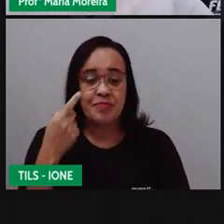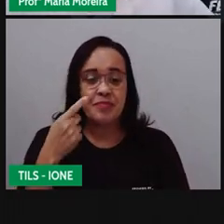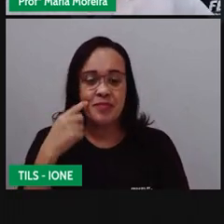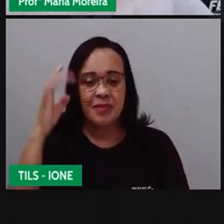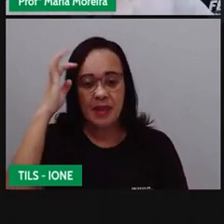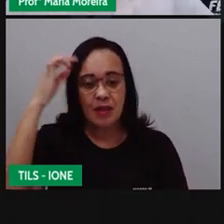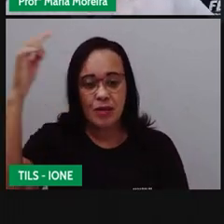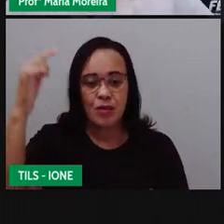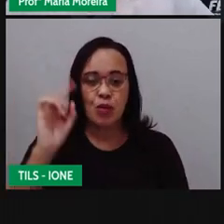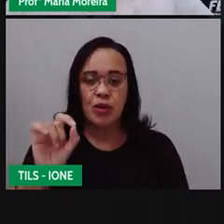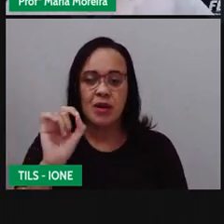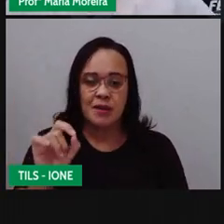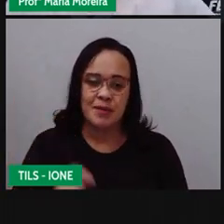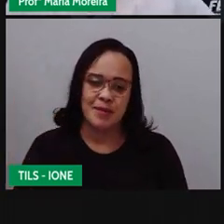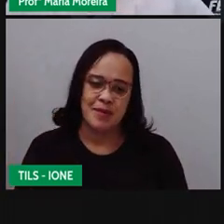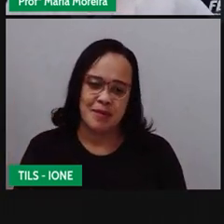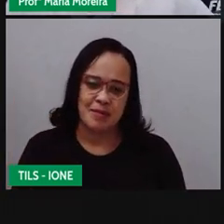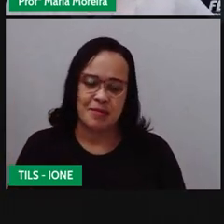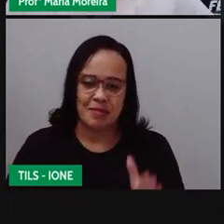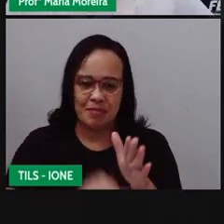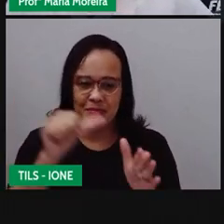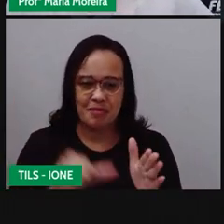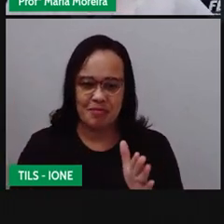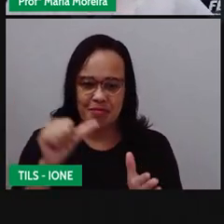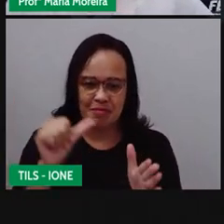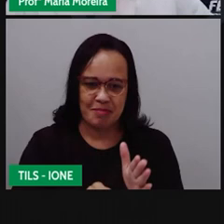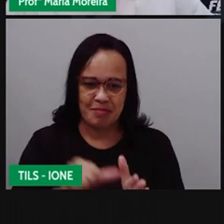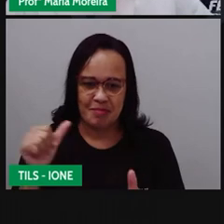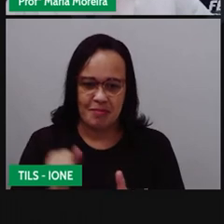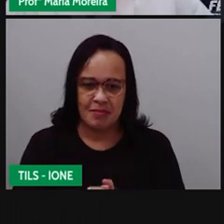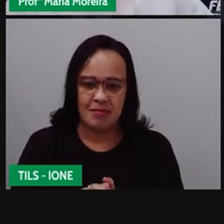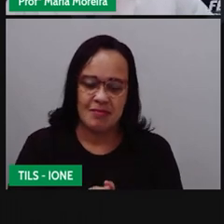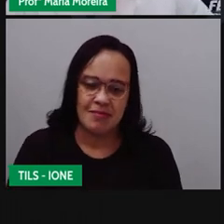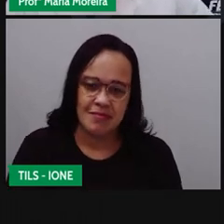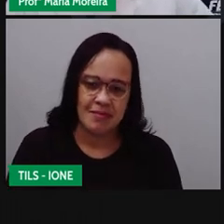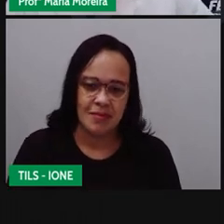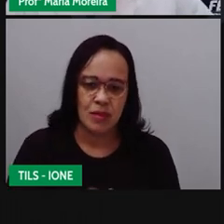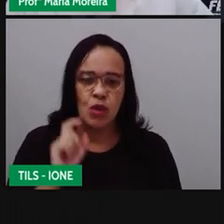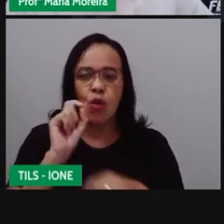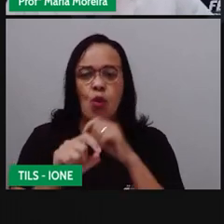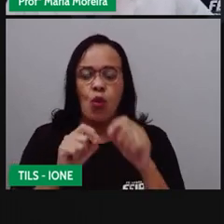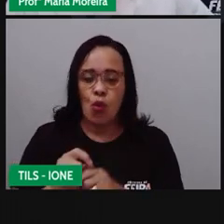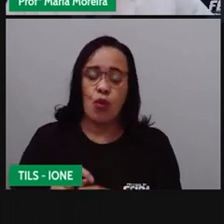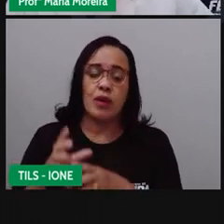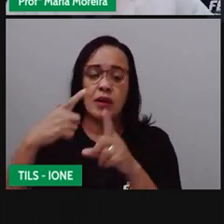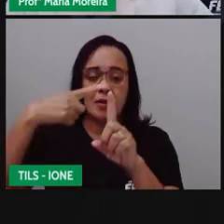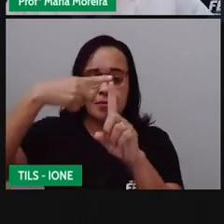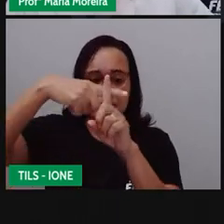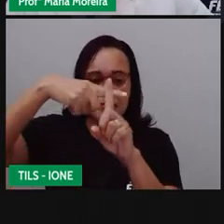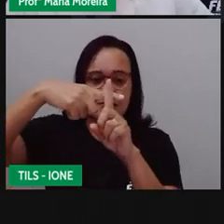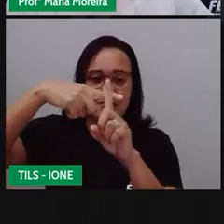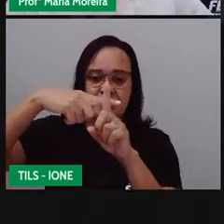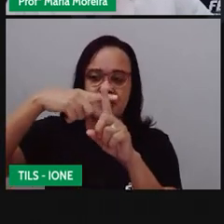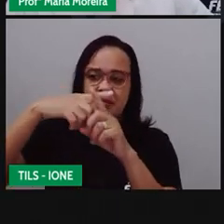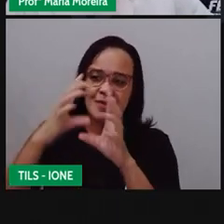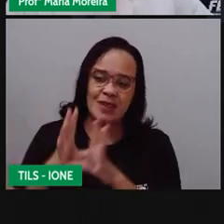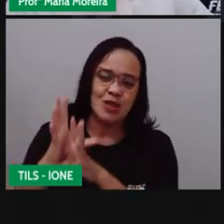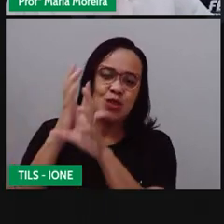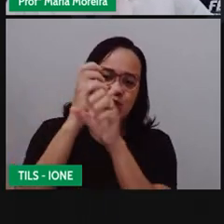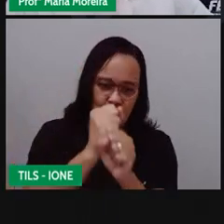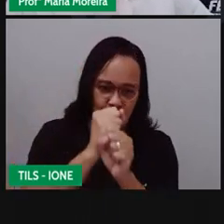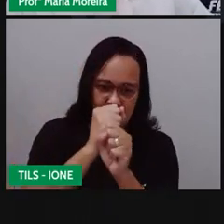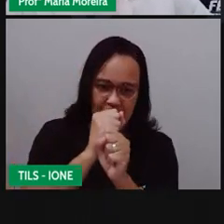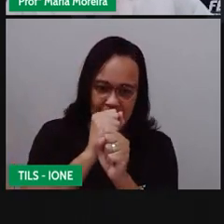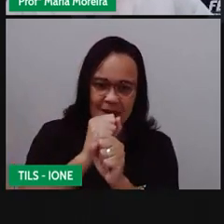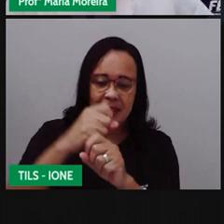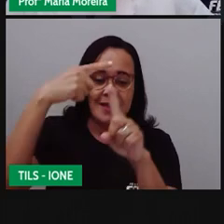pensar aqui, né? Primeiro, se a gente fizer uma adição, não é isso? Eu vou somar de só porque 5, 5, mais